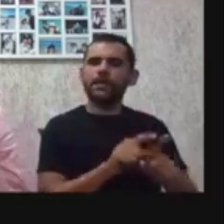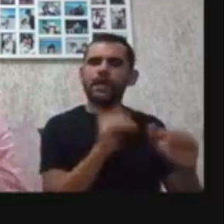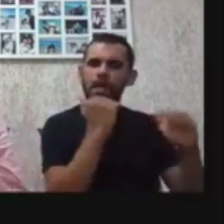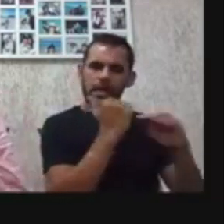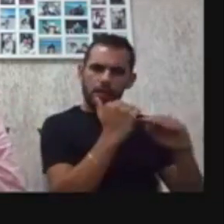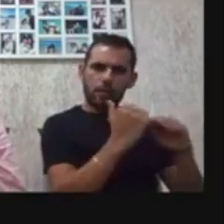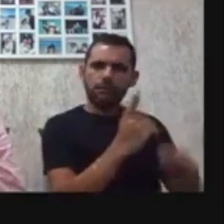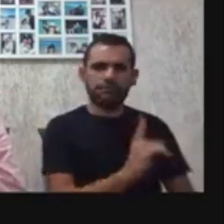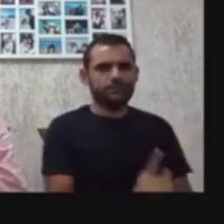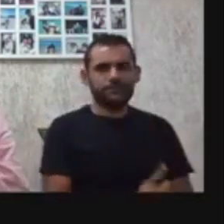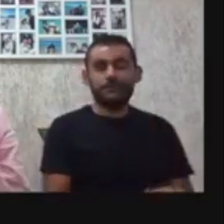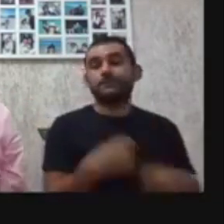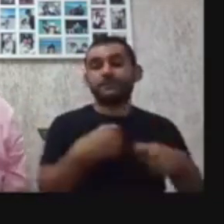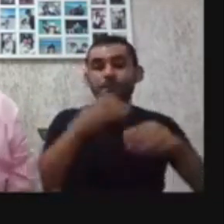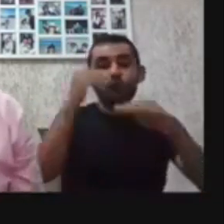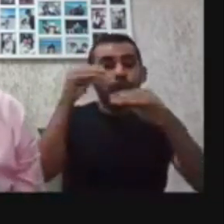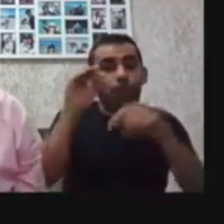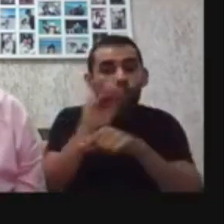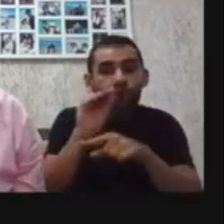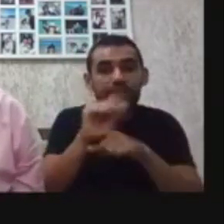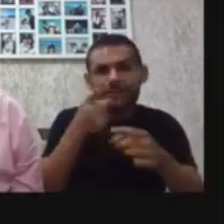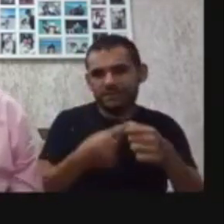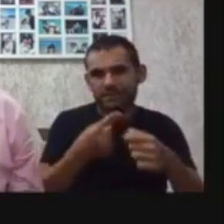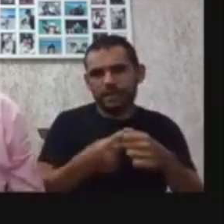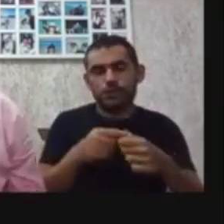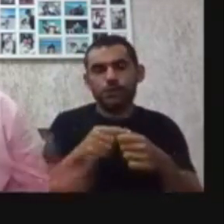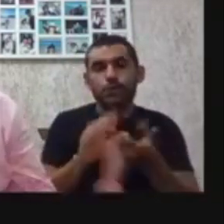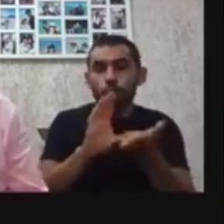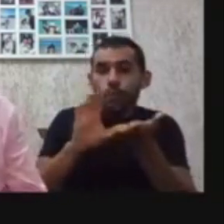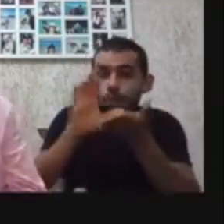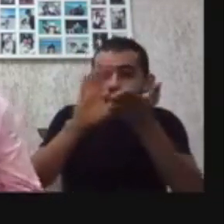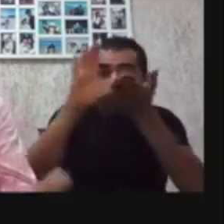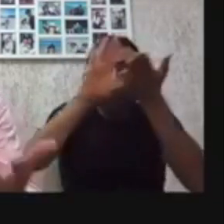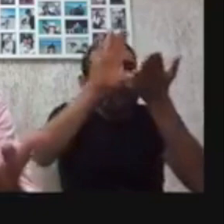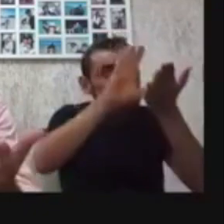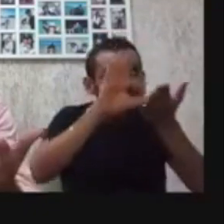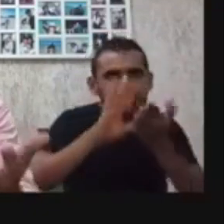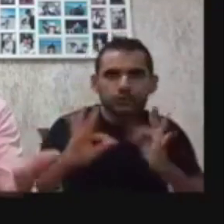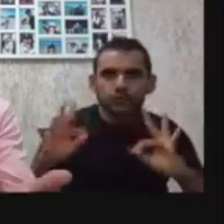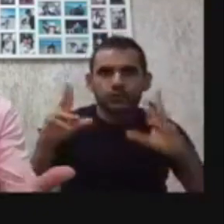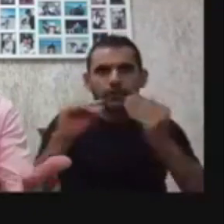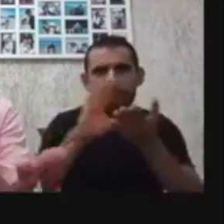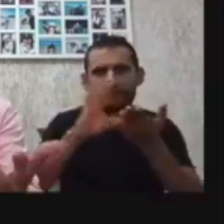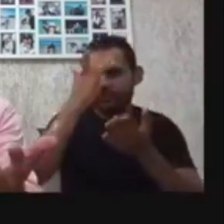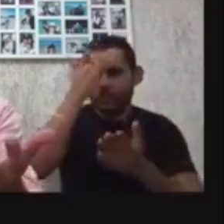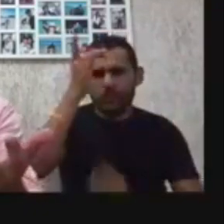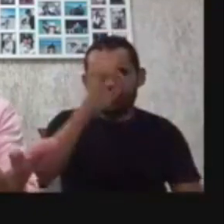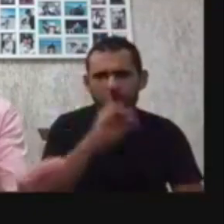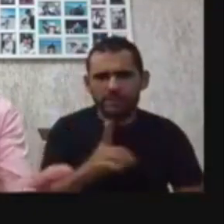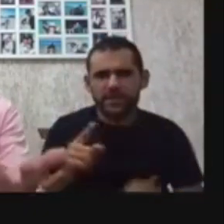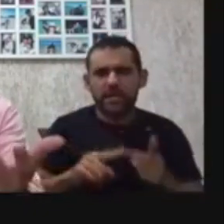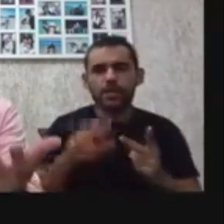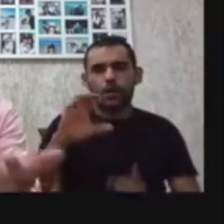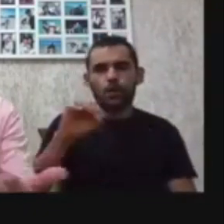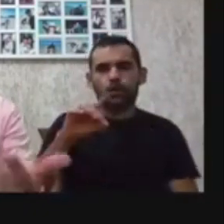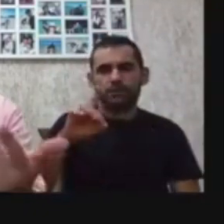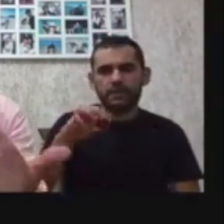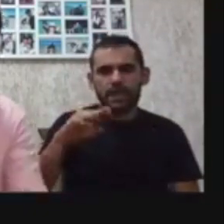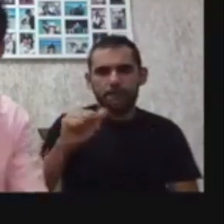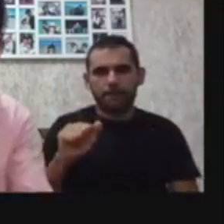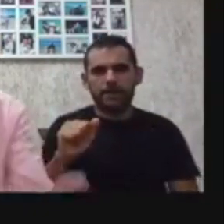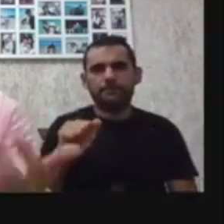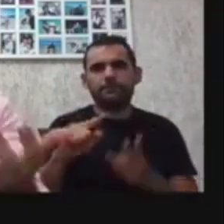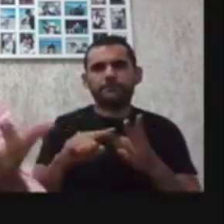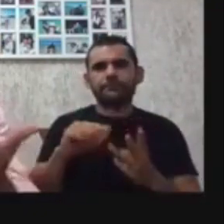Nós precisamos cuidar da nossa cidade. E o conselho, Adriano, os conselhos da pessoa com deficiência, do CODEMA, do meio ambiente,